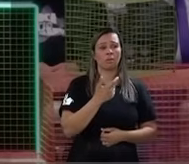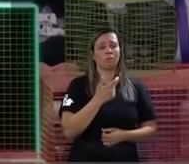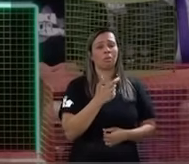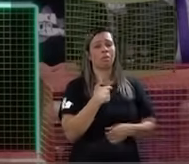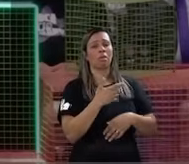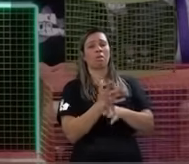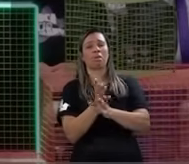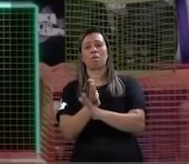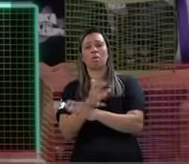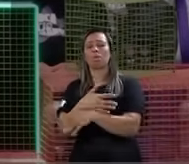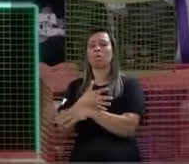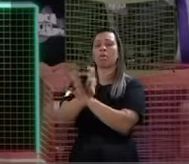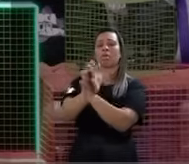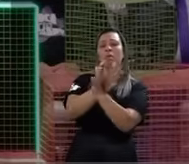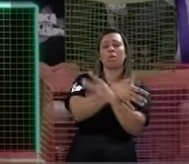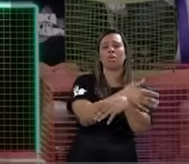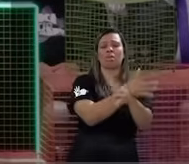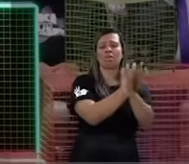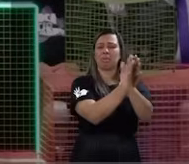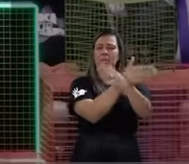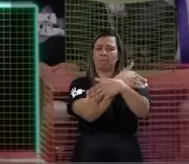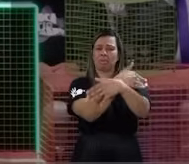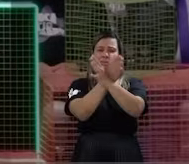mim. Eu era pobre,